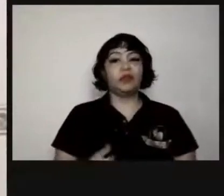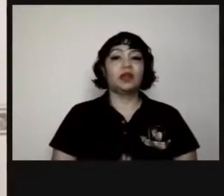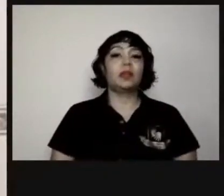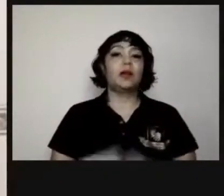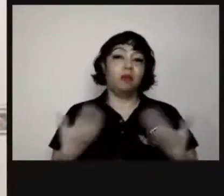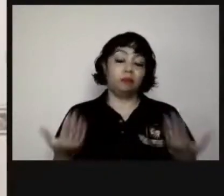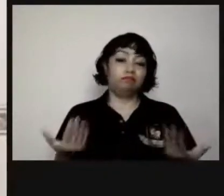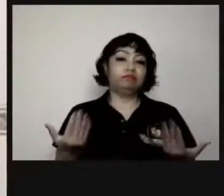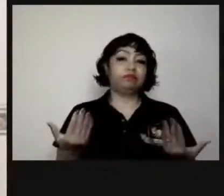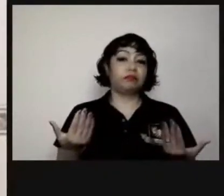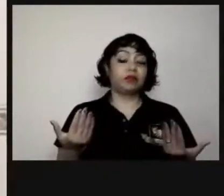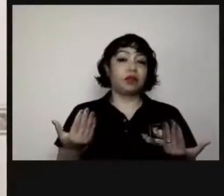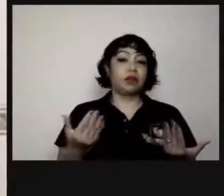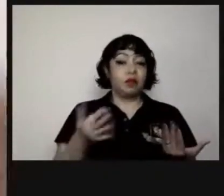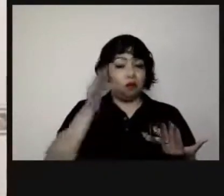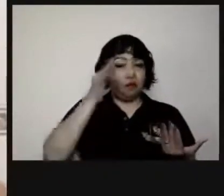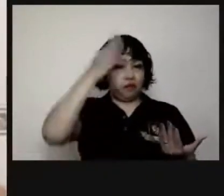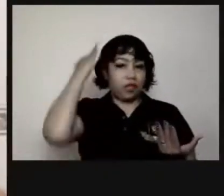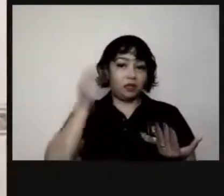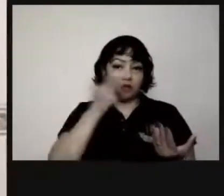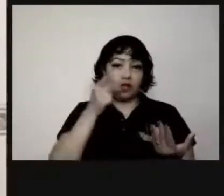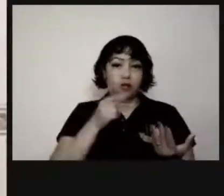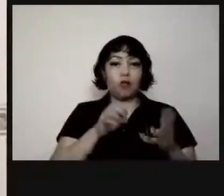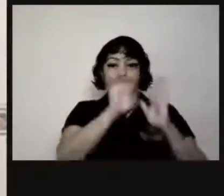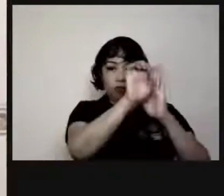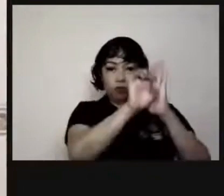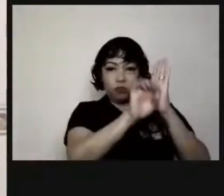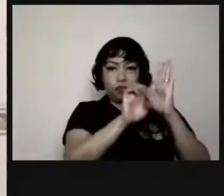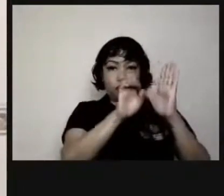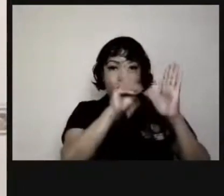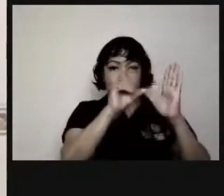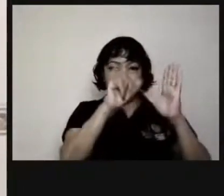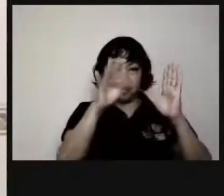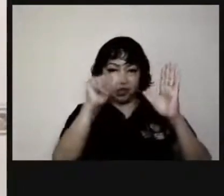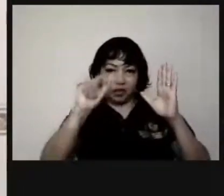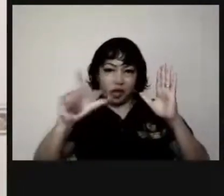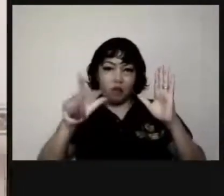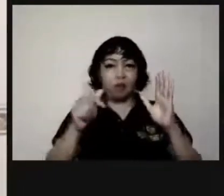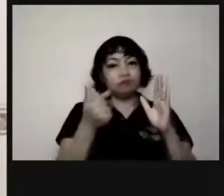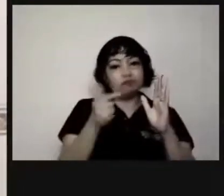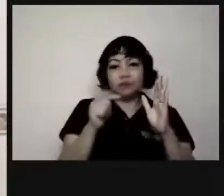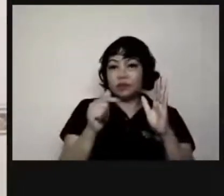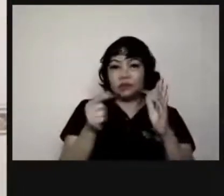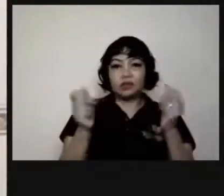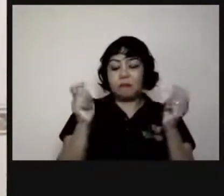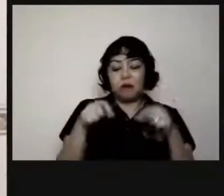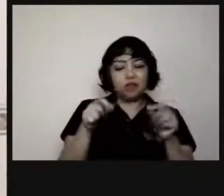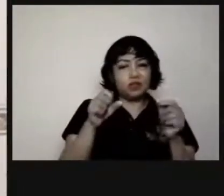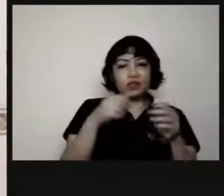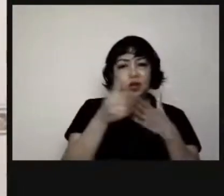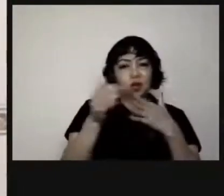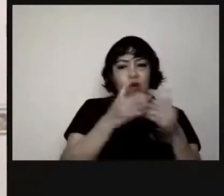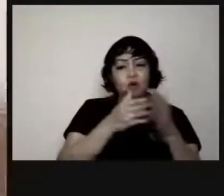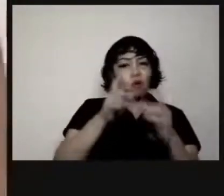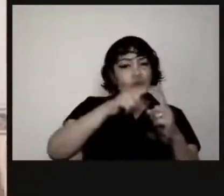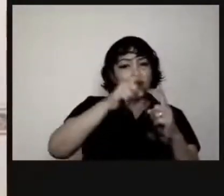falou, com o edital, né, a poesia não tem, né? Você pode fazer um soneto, você pode